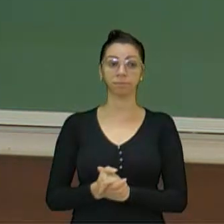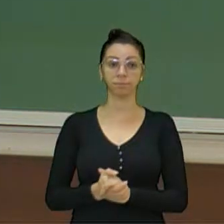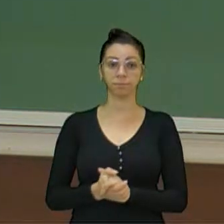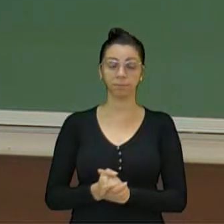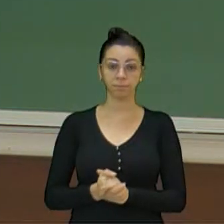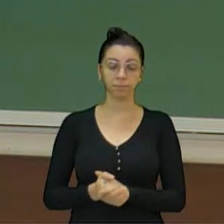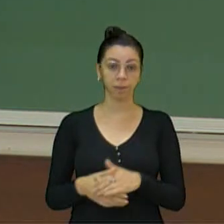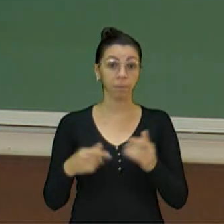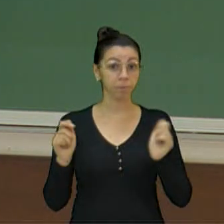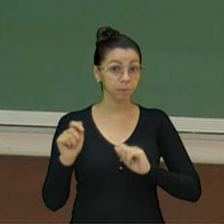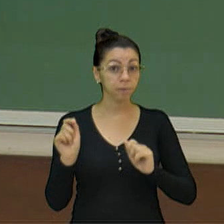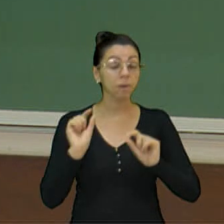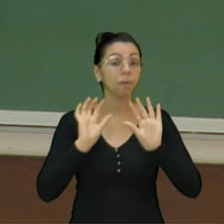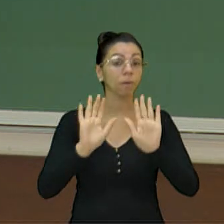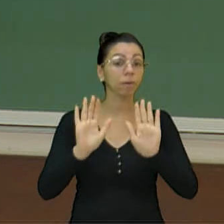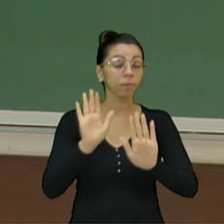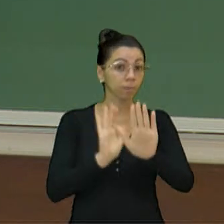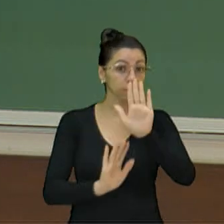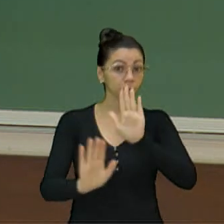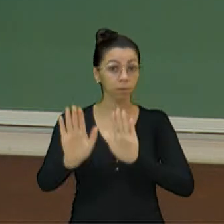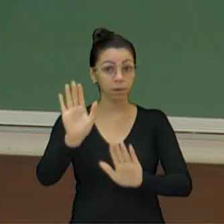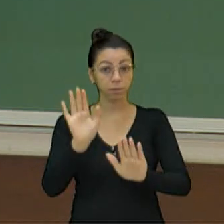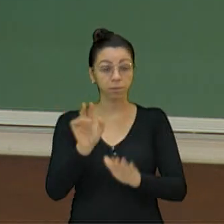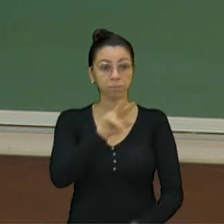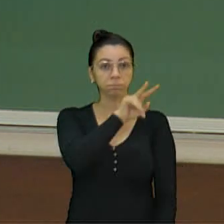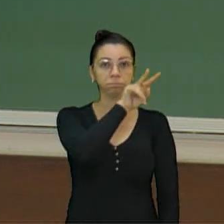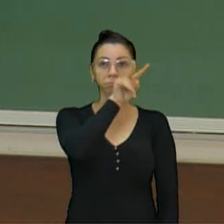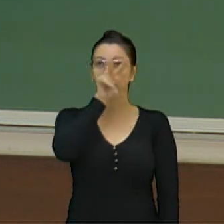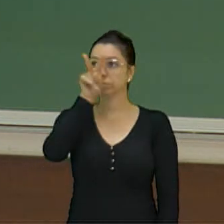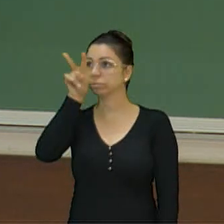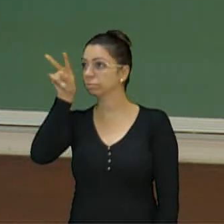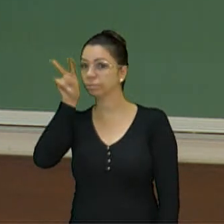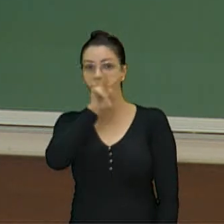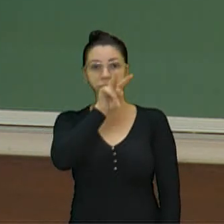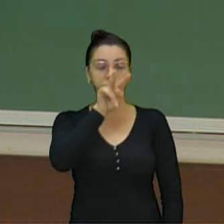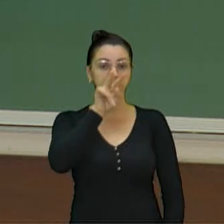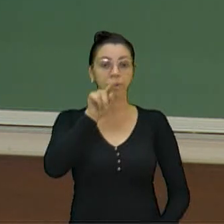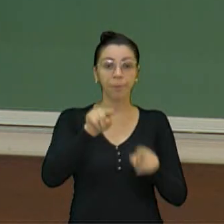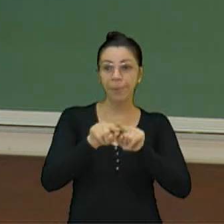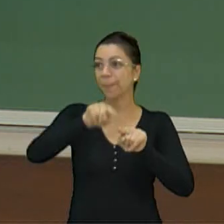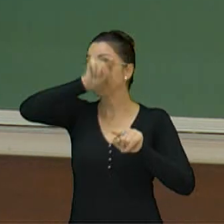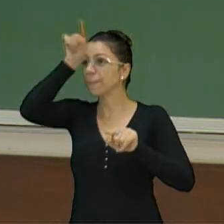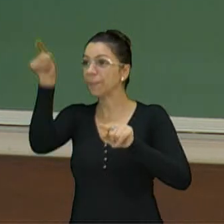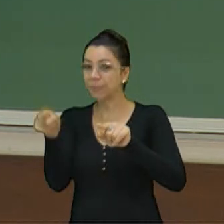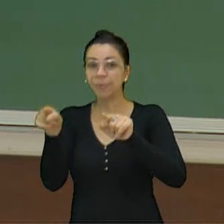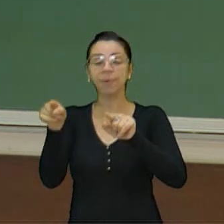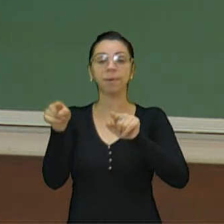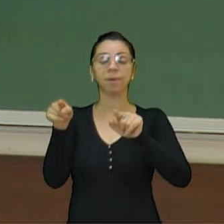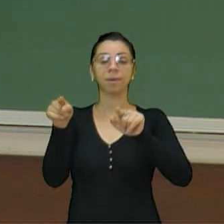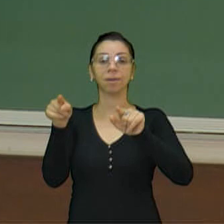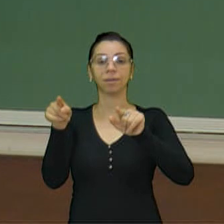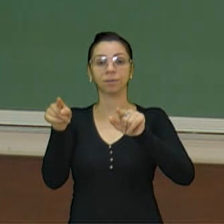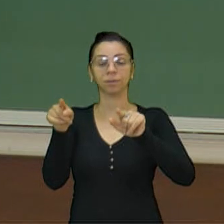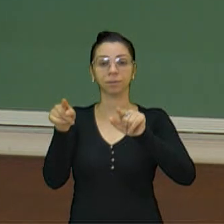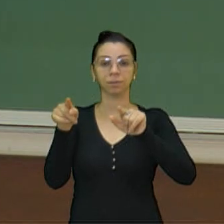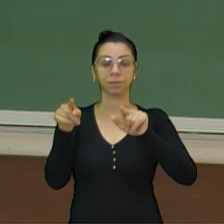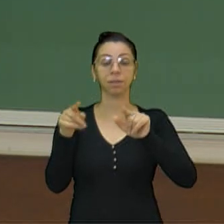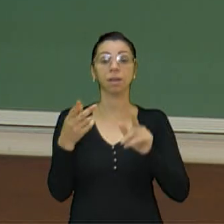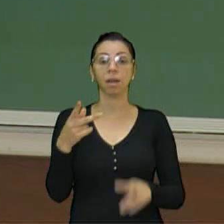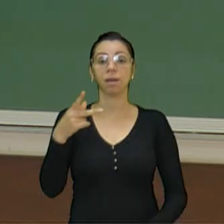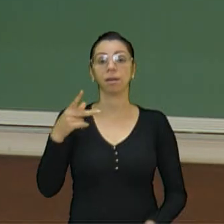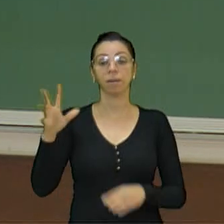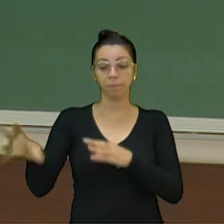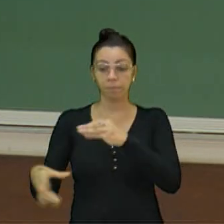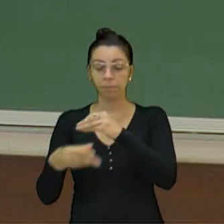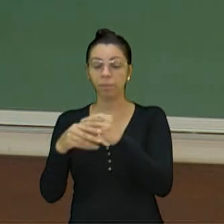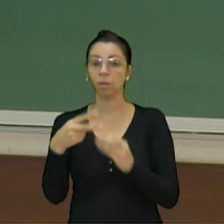até me policiar, porque na hora que eu vou ler aqui, eu vou pular justamente a parte dessa preposição. O que temos ali são preposições,